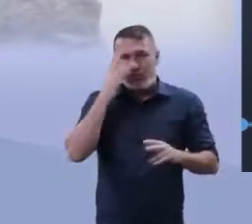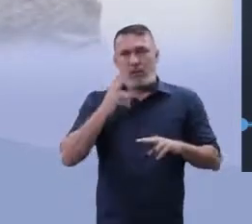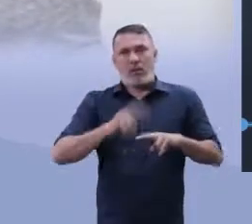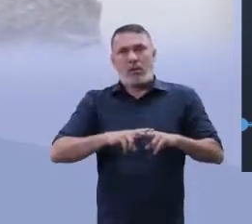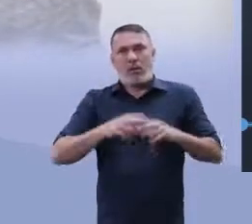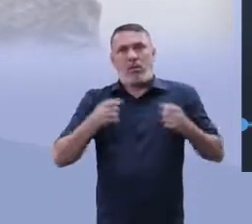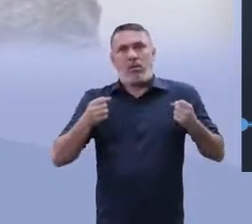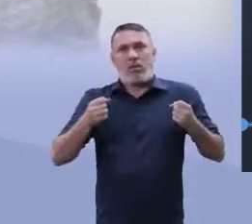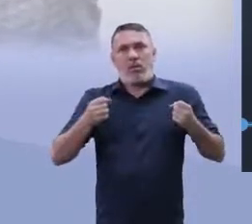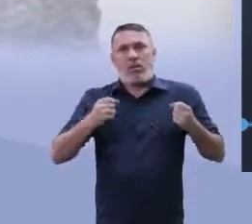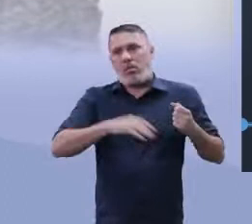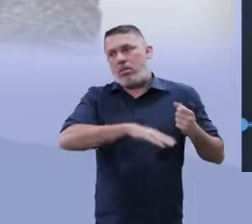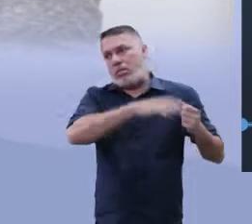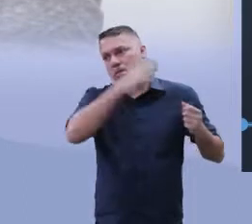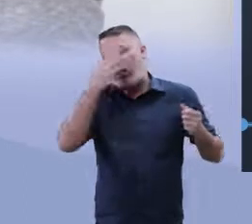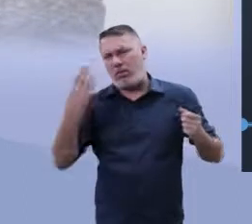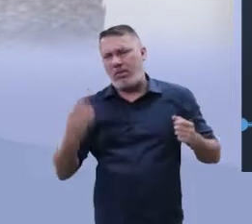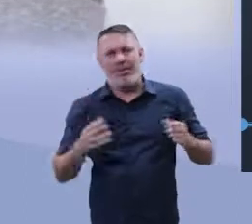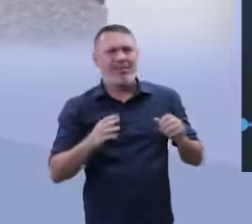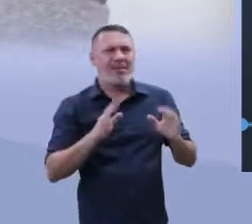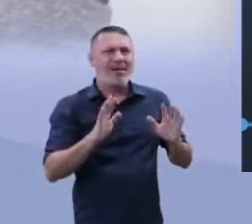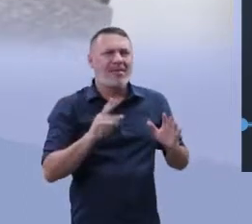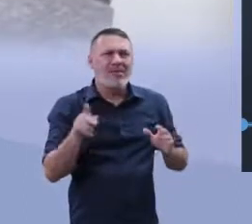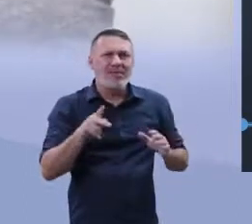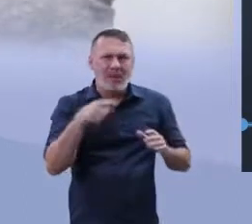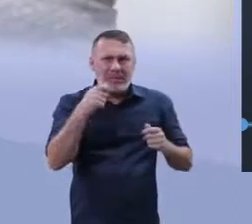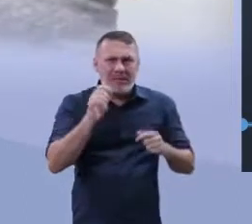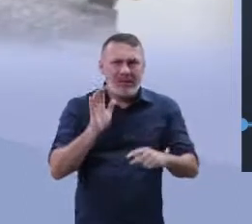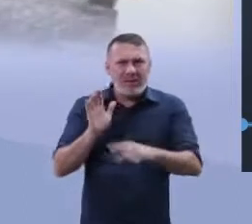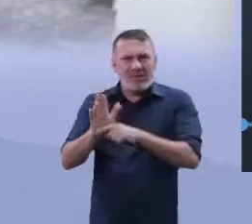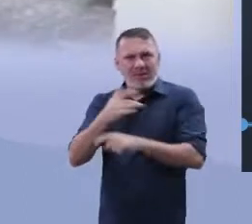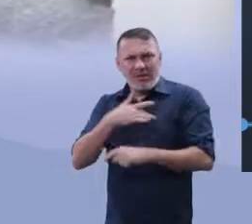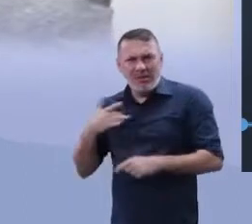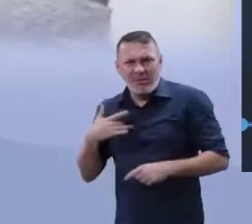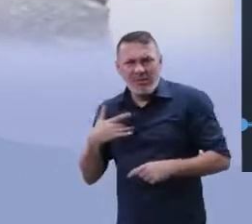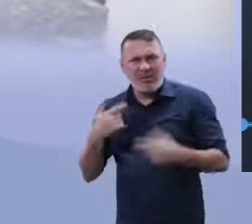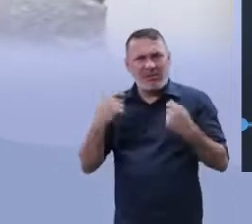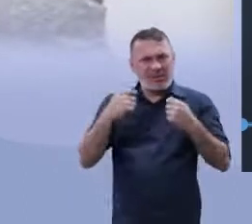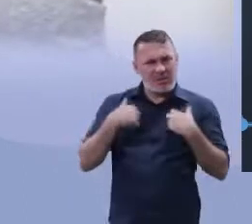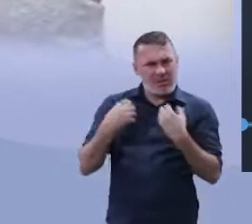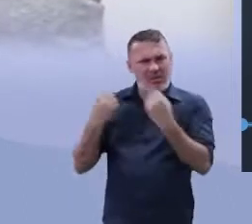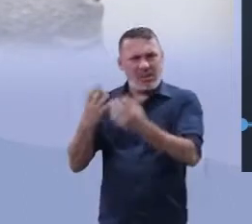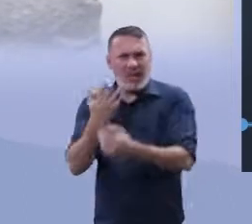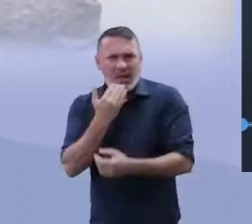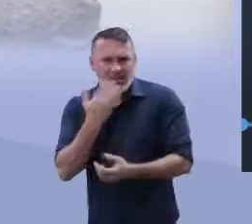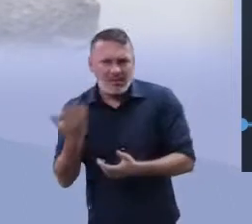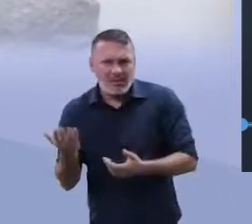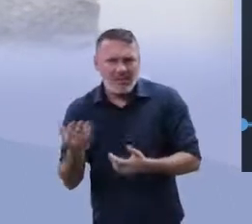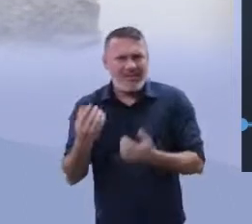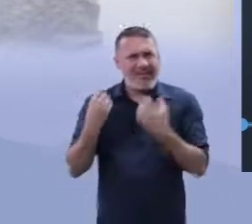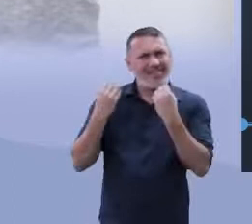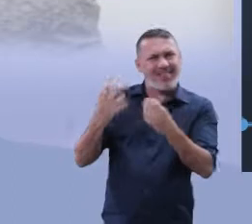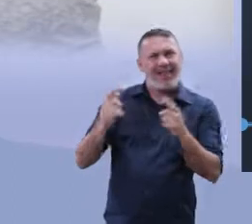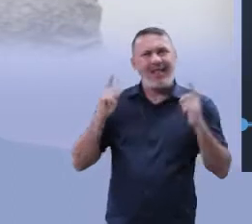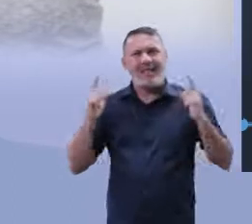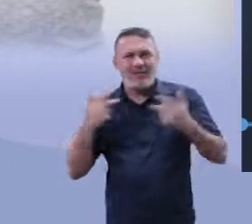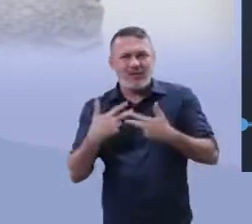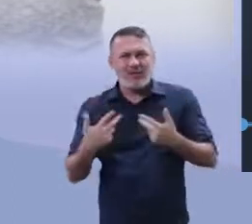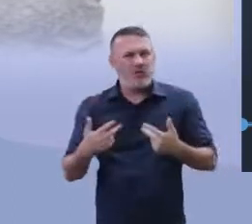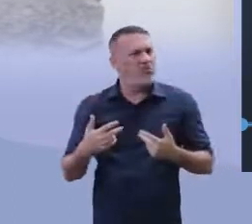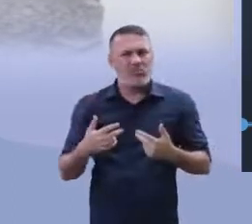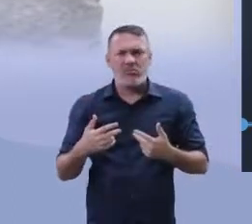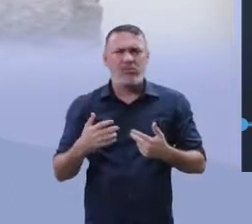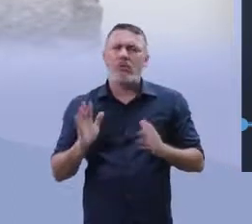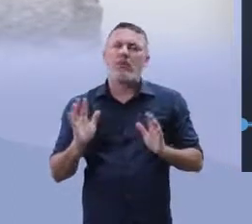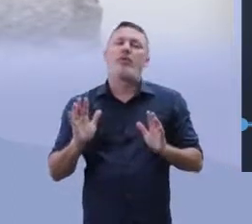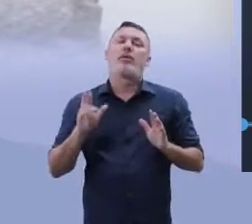aqui, professor. Você está falando que eu tenho que levar saúde a um detento? Alimentação? Lazer?